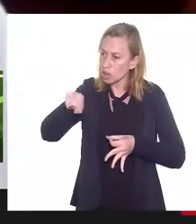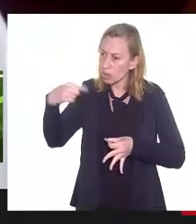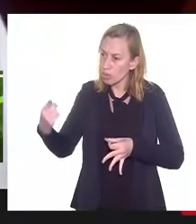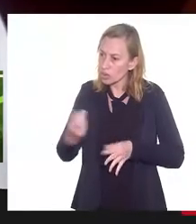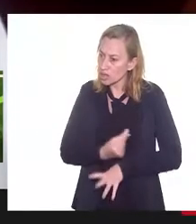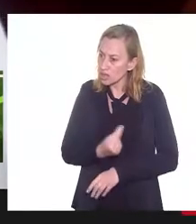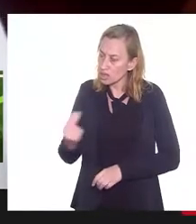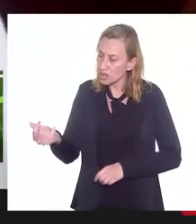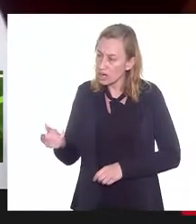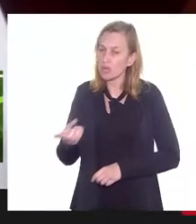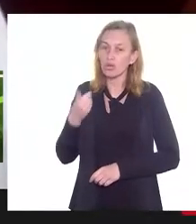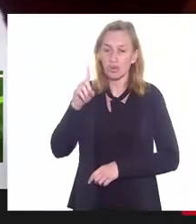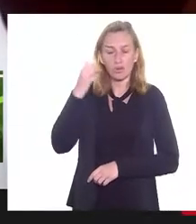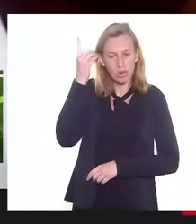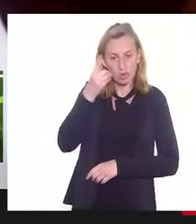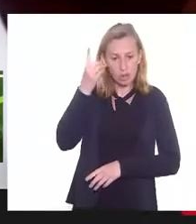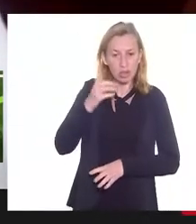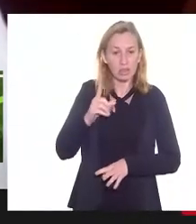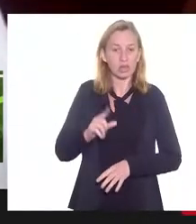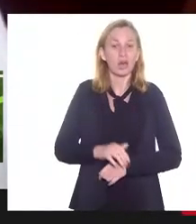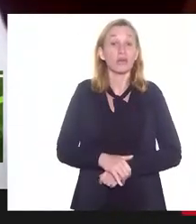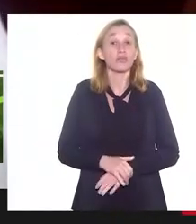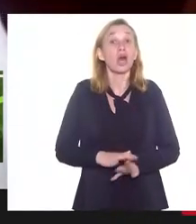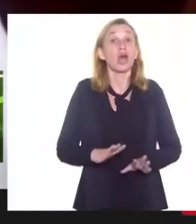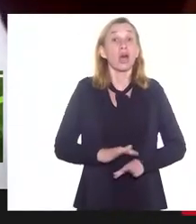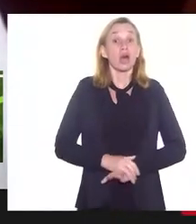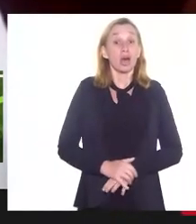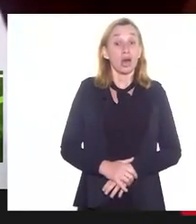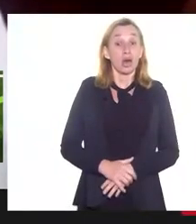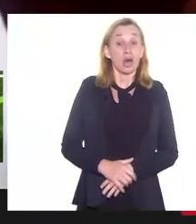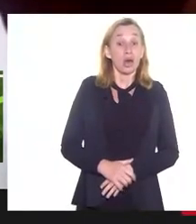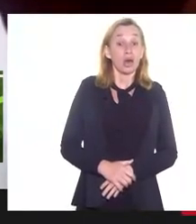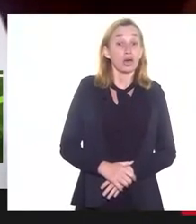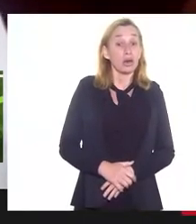saiu deputado. E aí, ele...